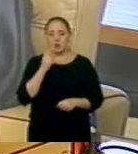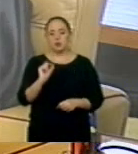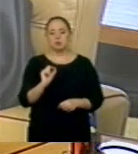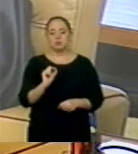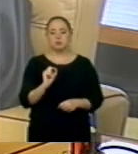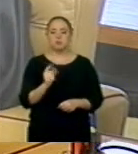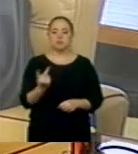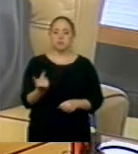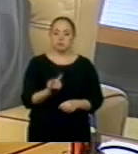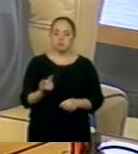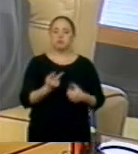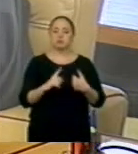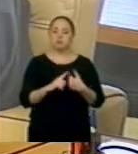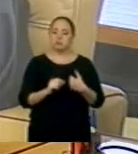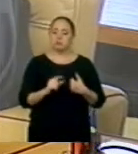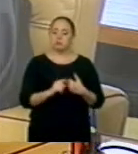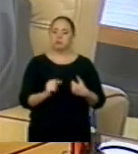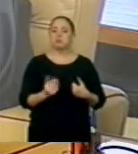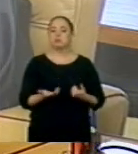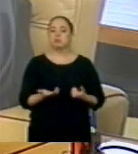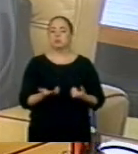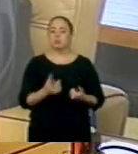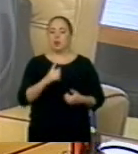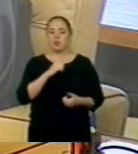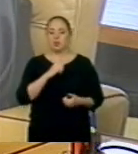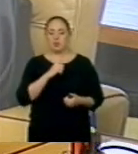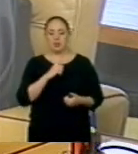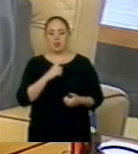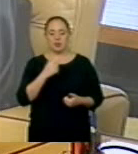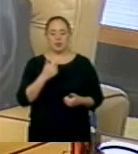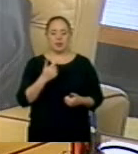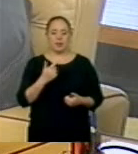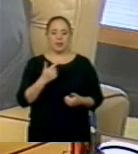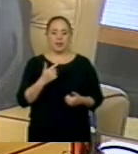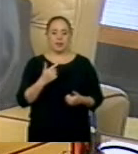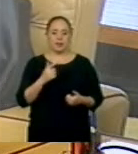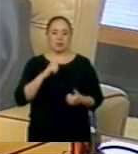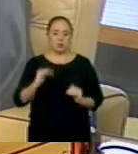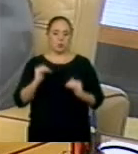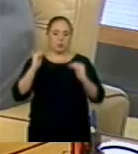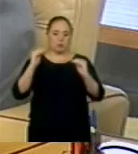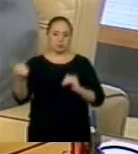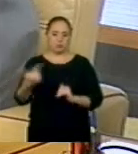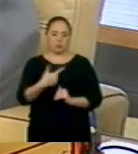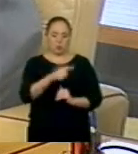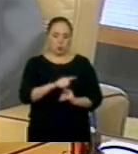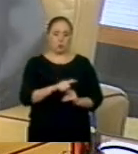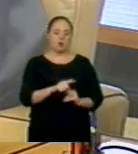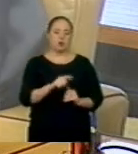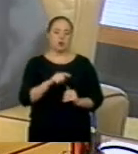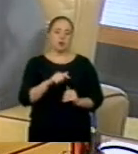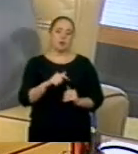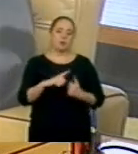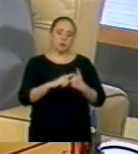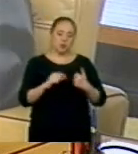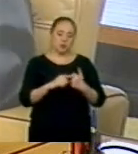ambos dispositivos conduz à submissão de qualquer outra medida cautelar prevista no artigo 319 do